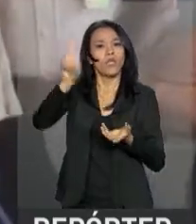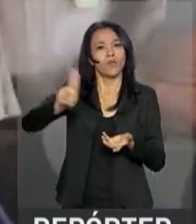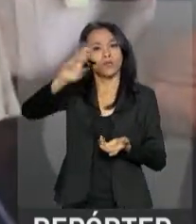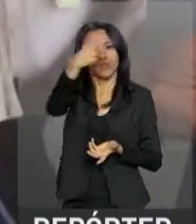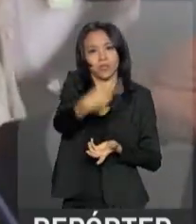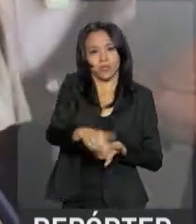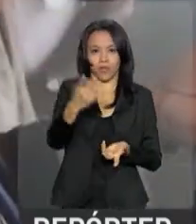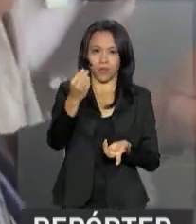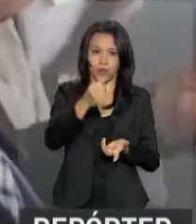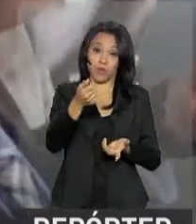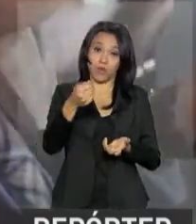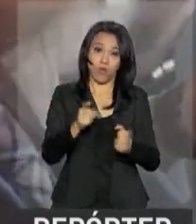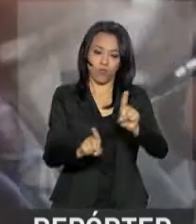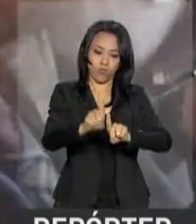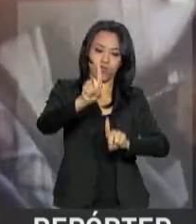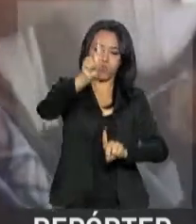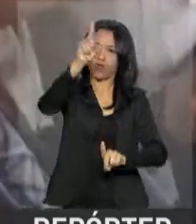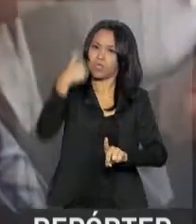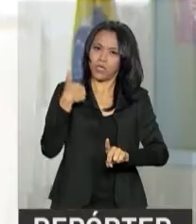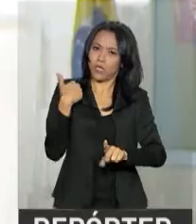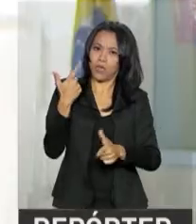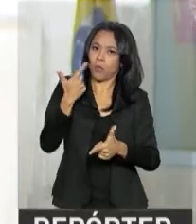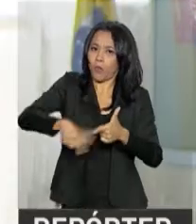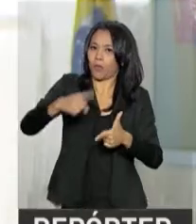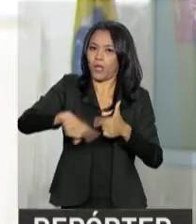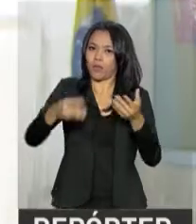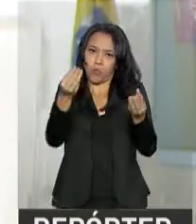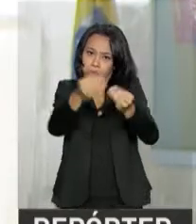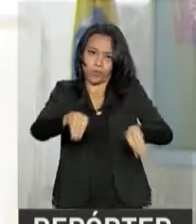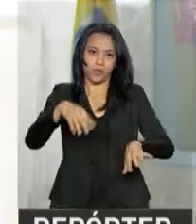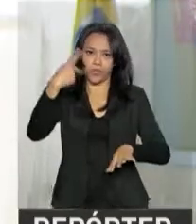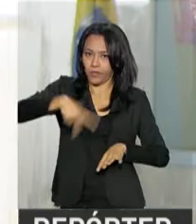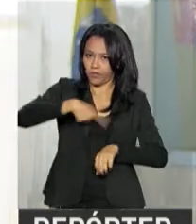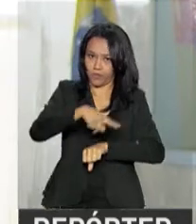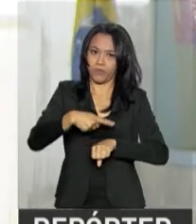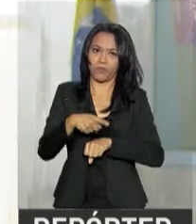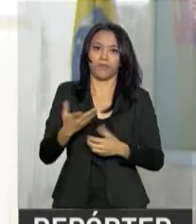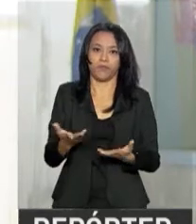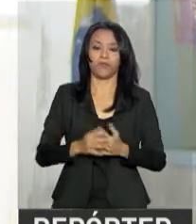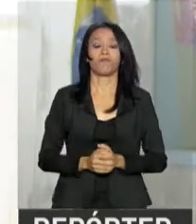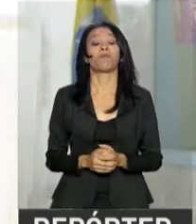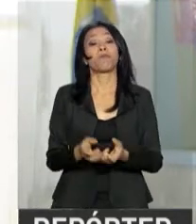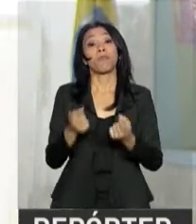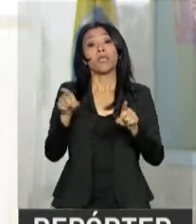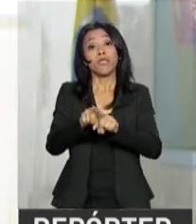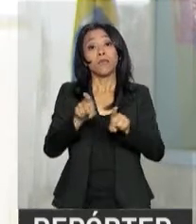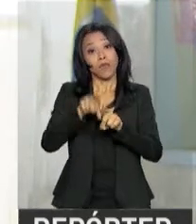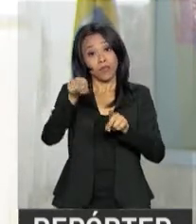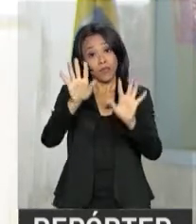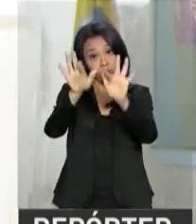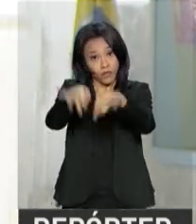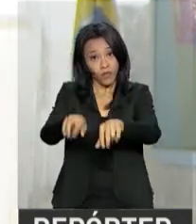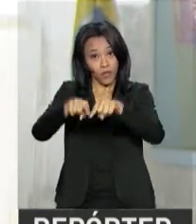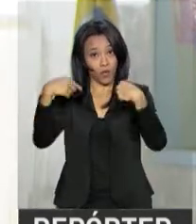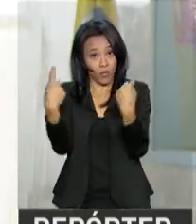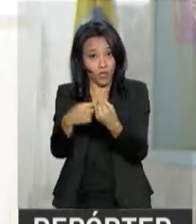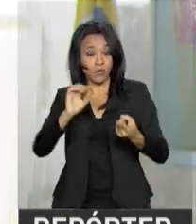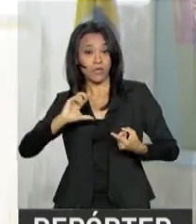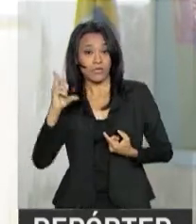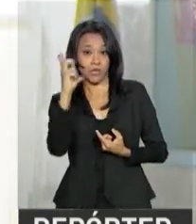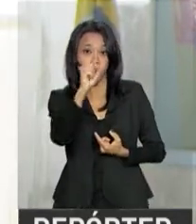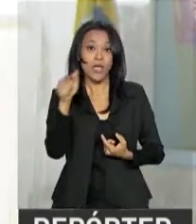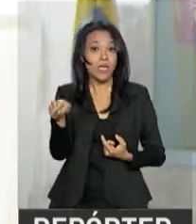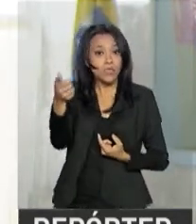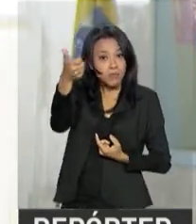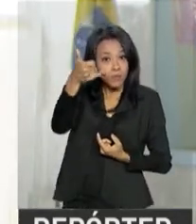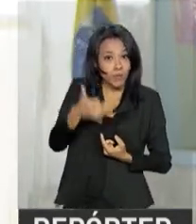que haja nenhuma violação a nossa soberania e também na saída da reunião o ministro aluízio nunes informou que